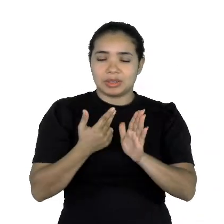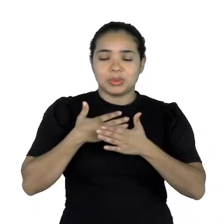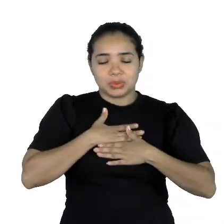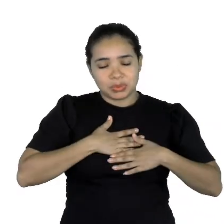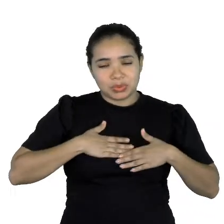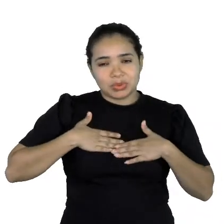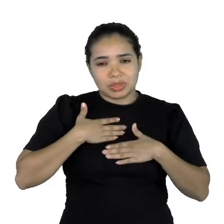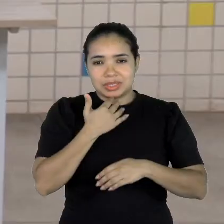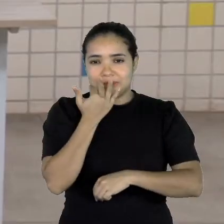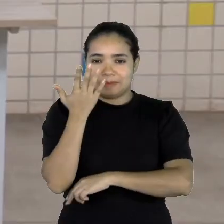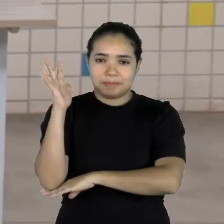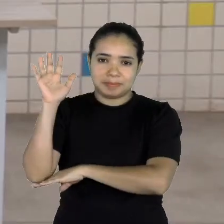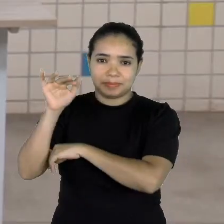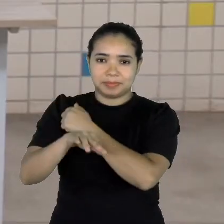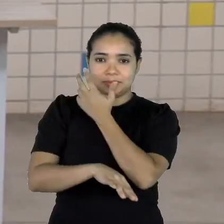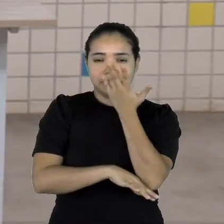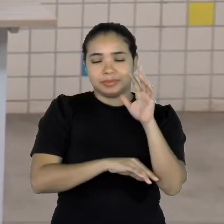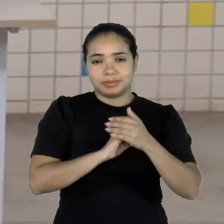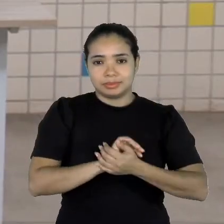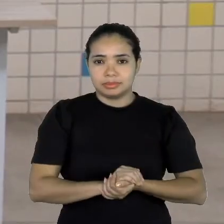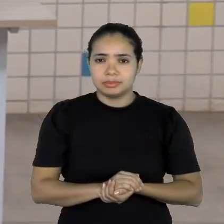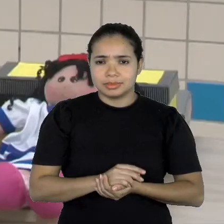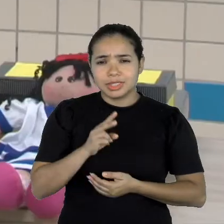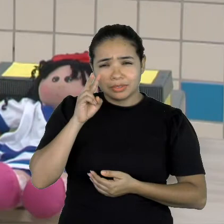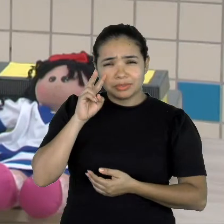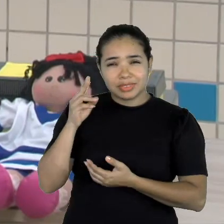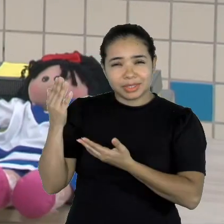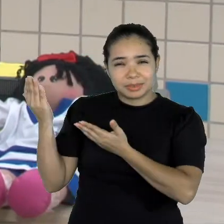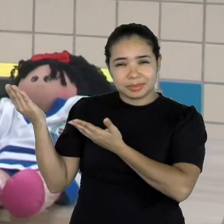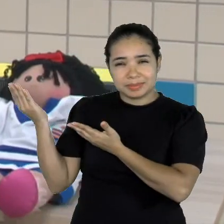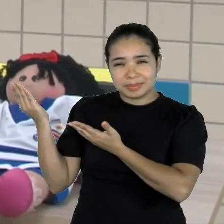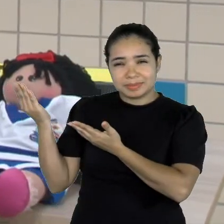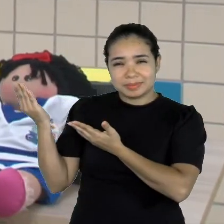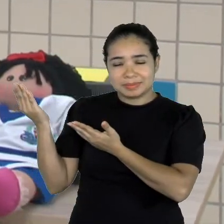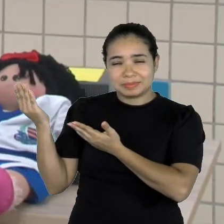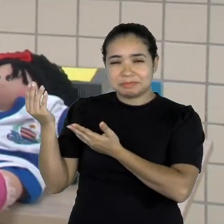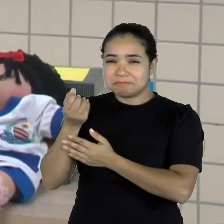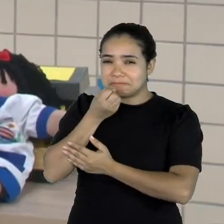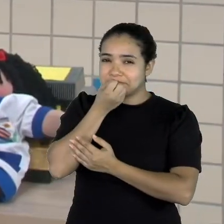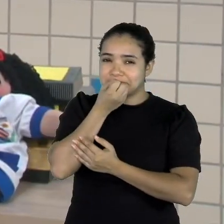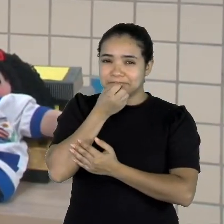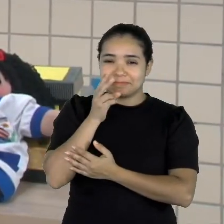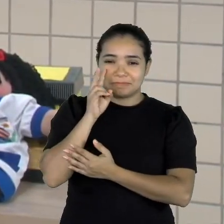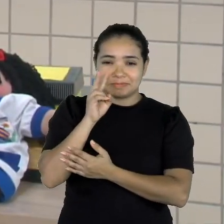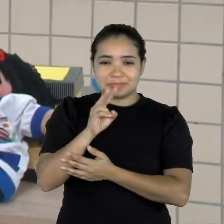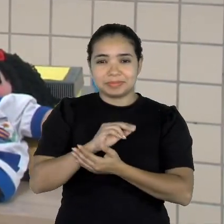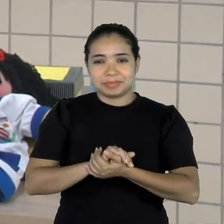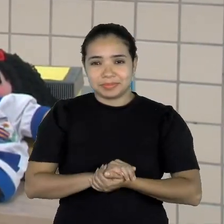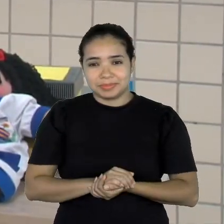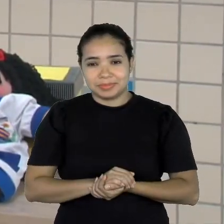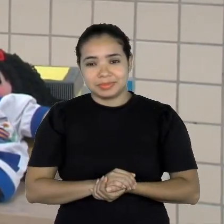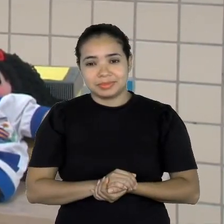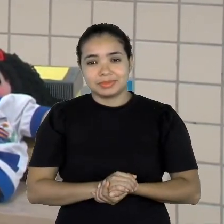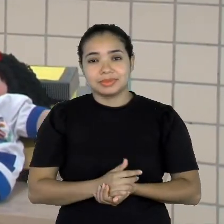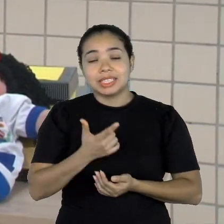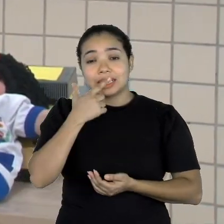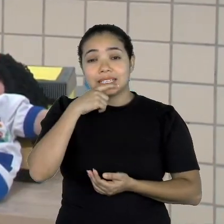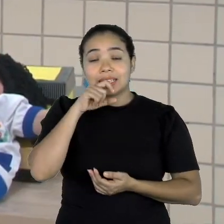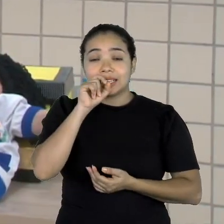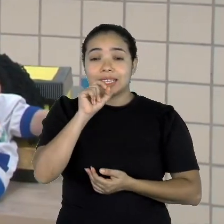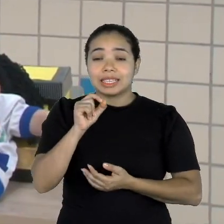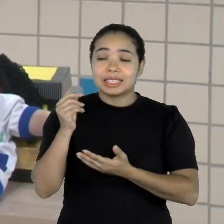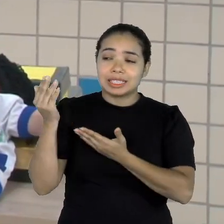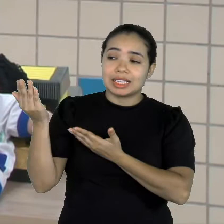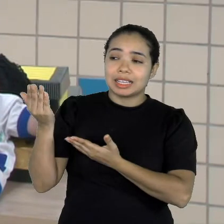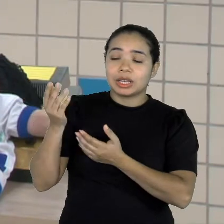da natureza. Viu que gostoso esse relato, gente? Então, assim, eles começam falando o quê? Quem é ela, o que